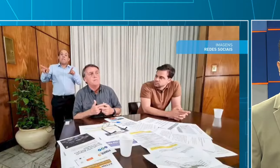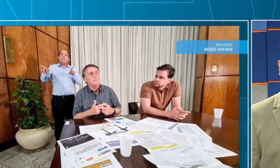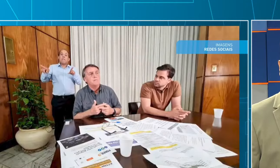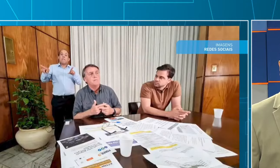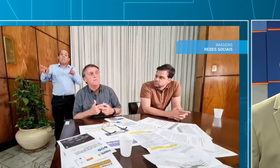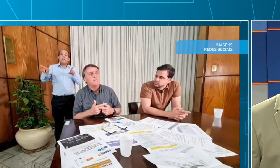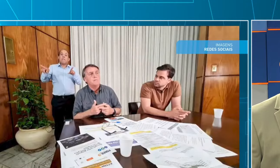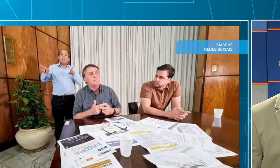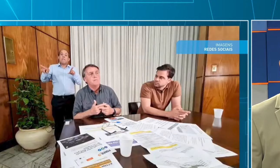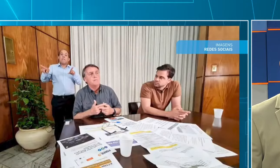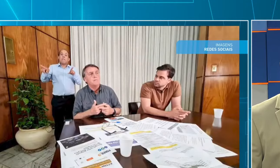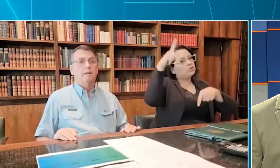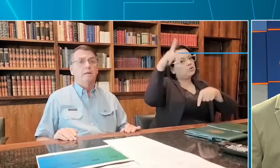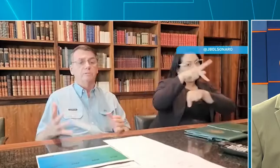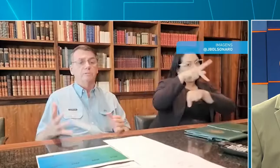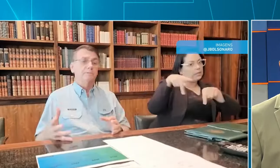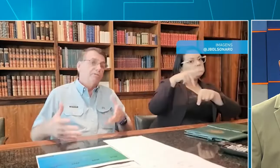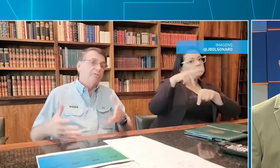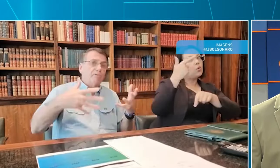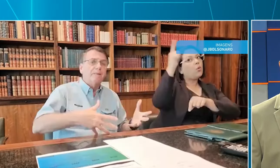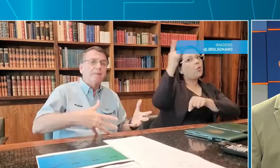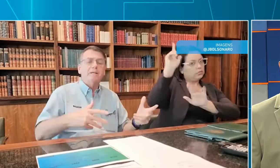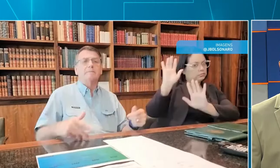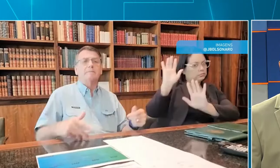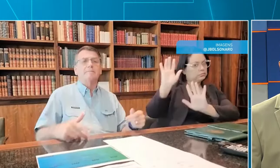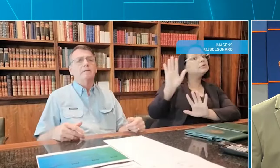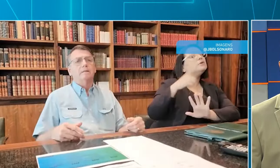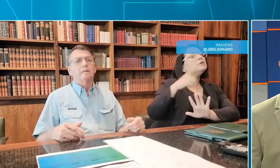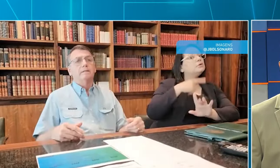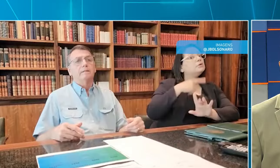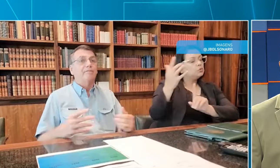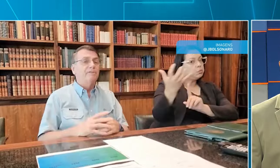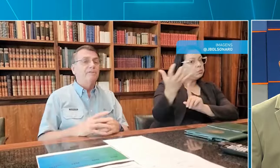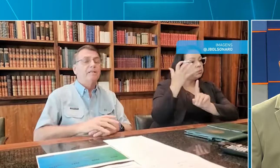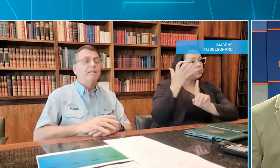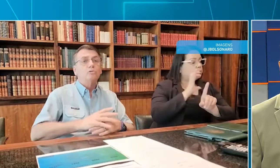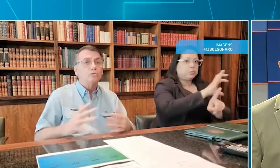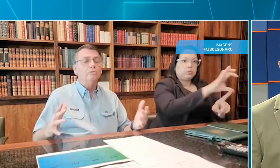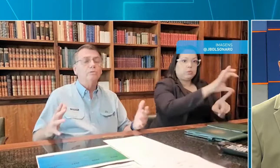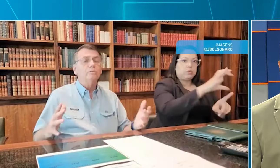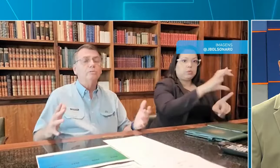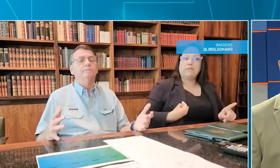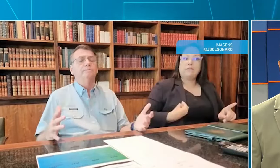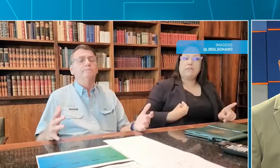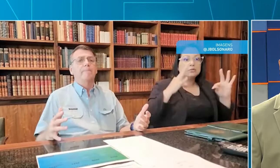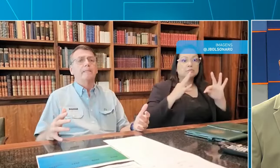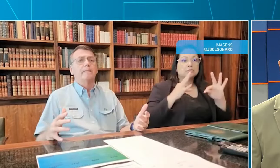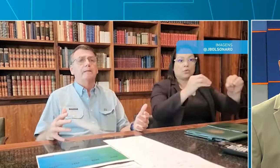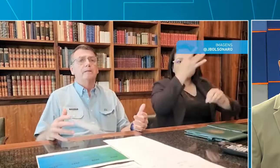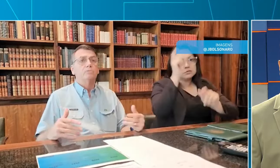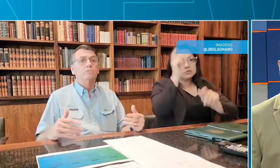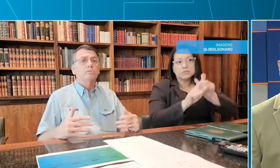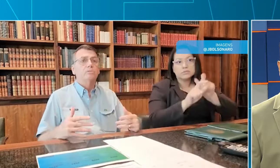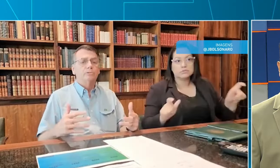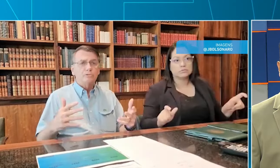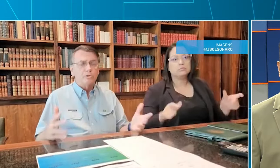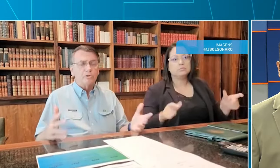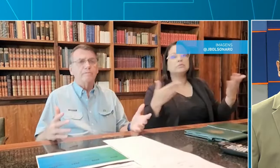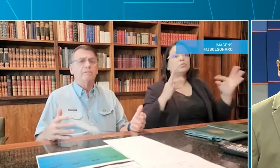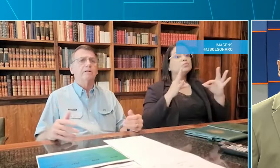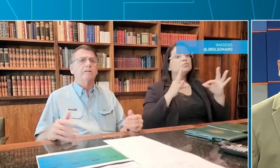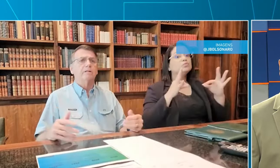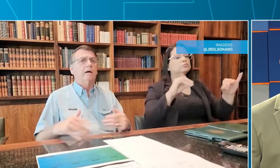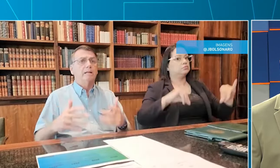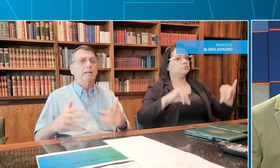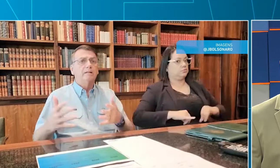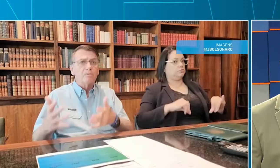tenho nenhum compromisso com o Marçal. Prosseguiu o ex-presidente da República. Ele continua, abre aspas, ele